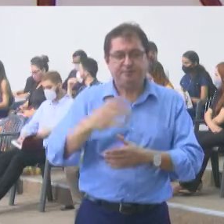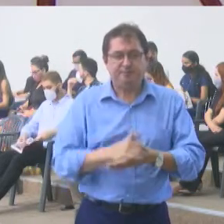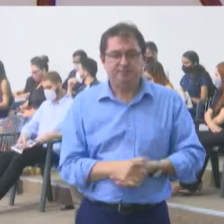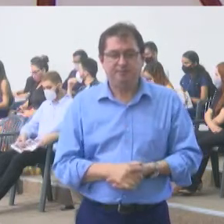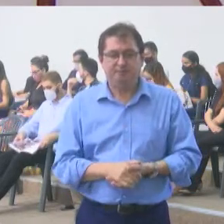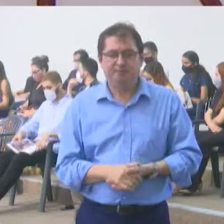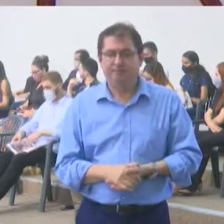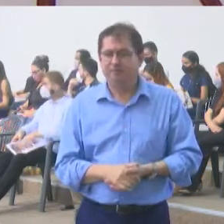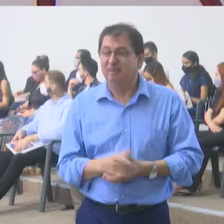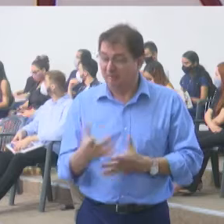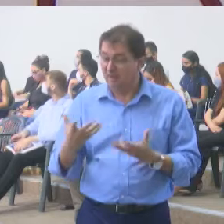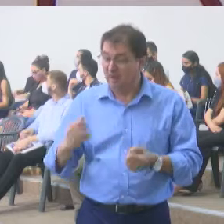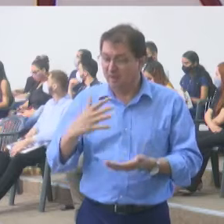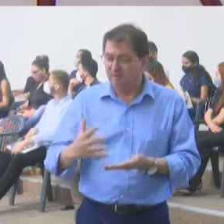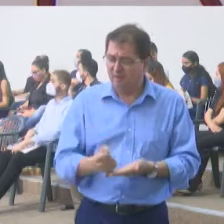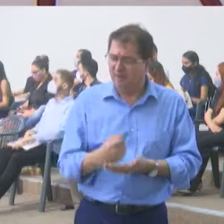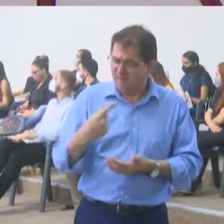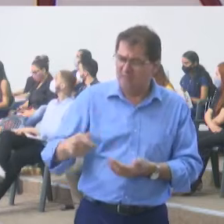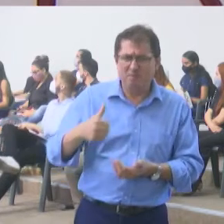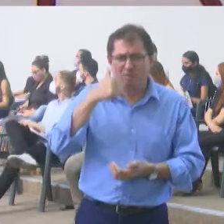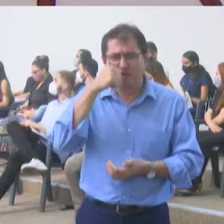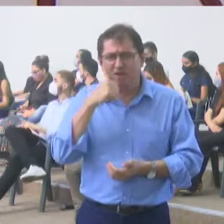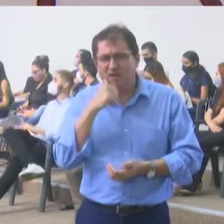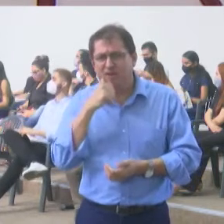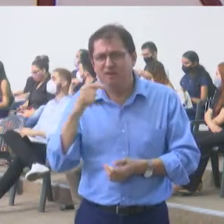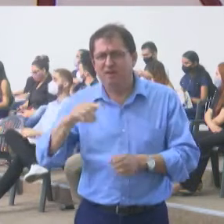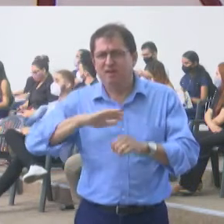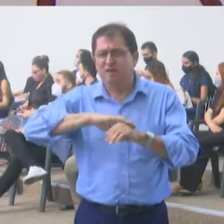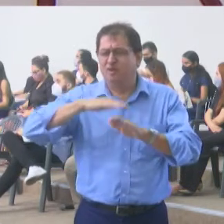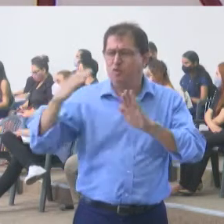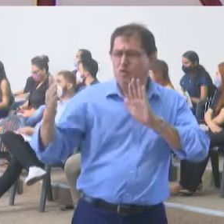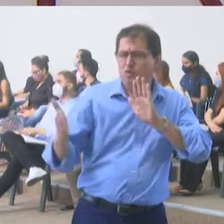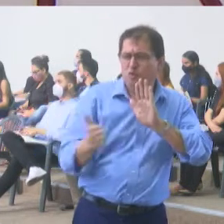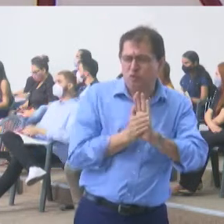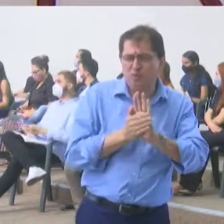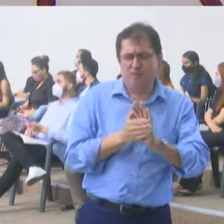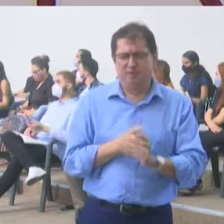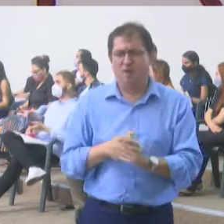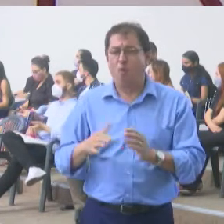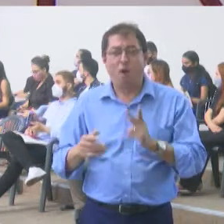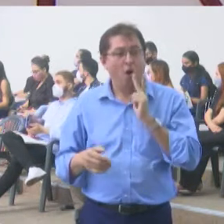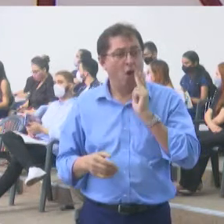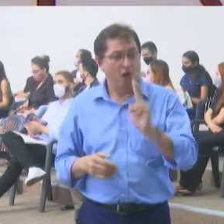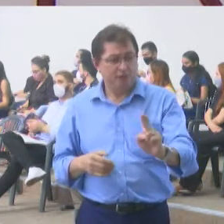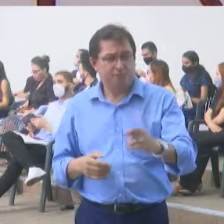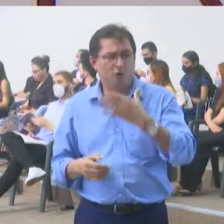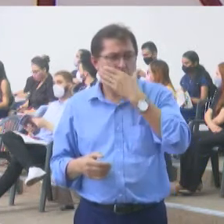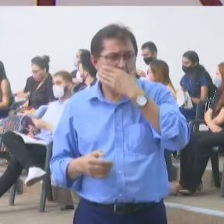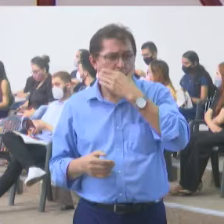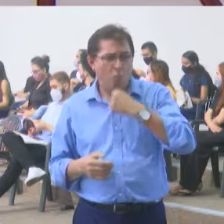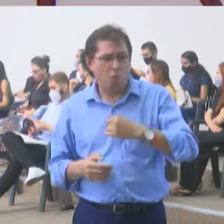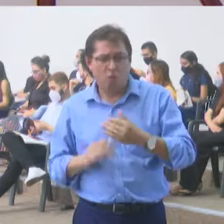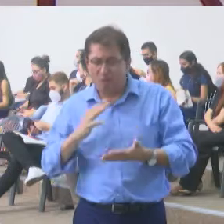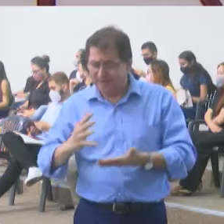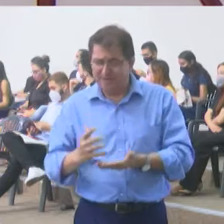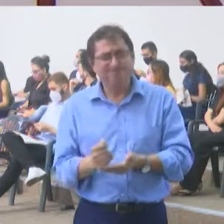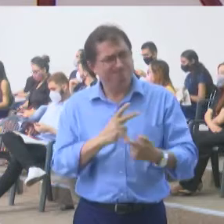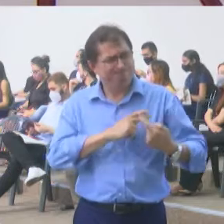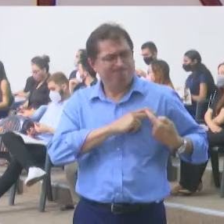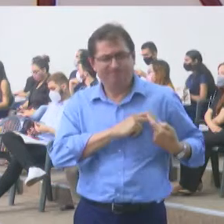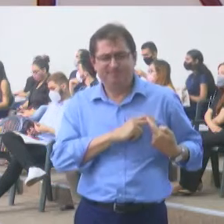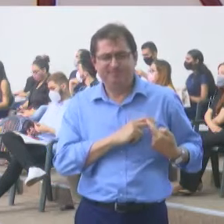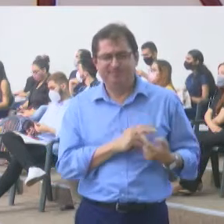tu queres resgatar, o direito é teu. E qual é a resposta do fulano, do sumano, do resgatador mais chegado?